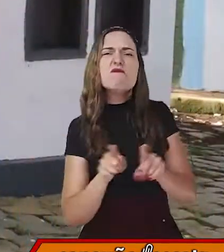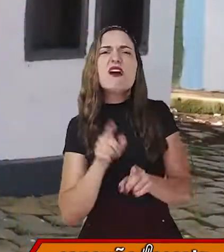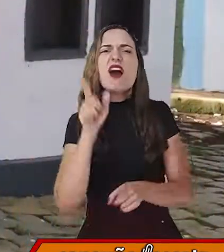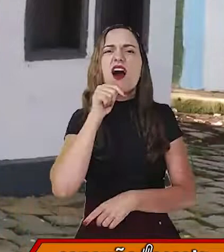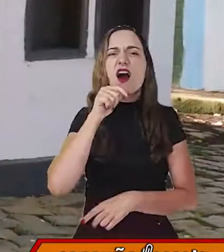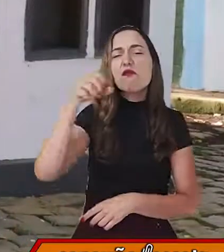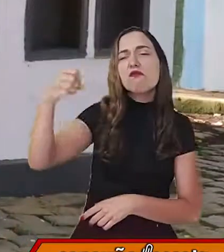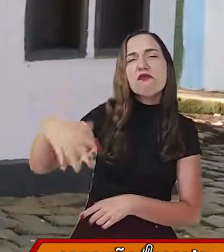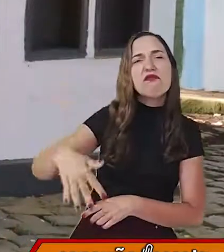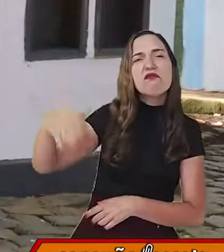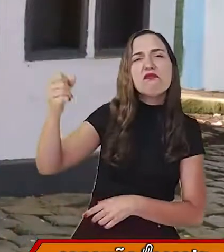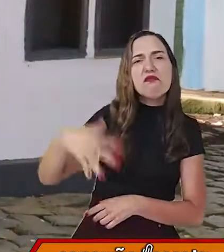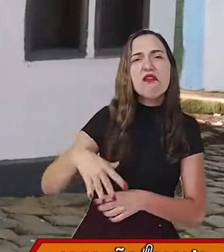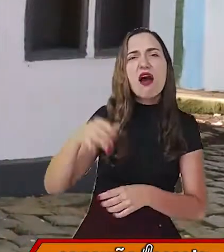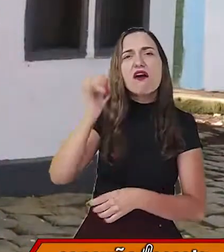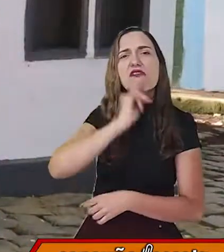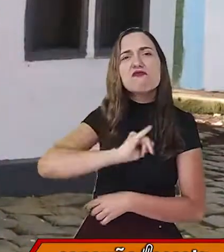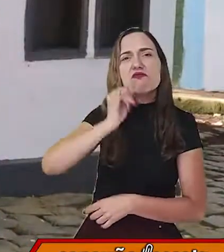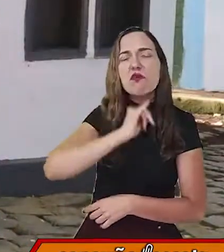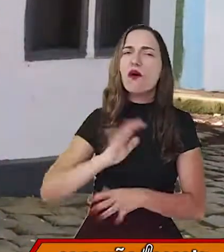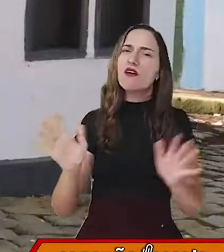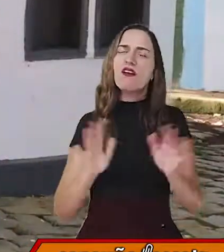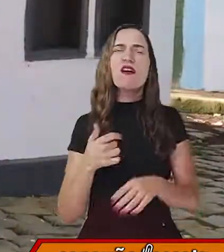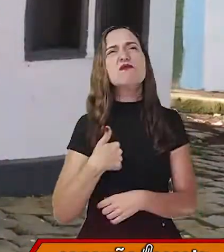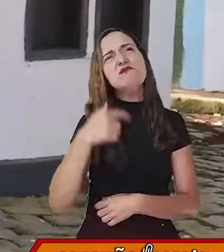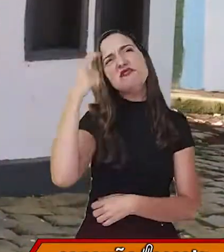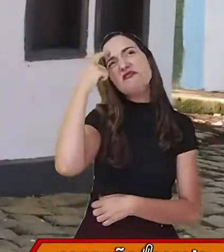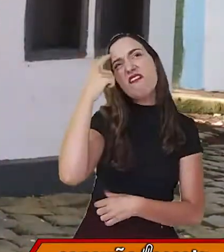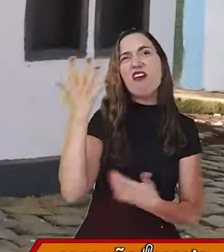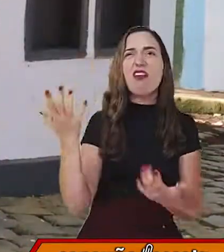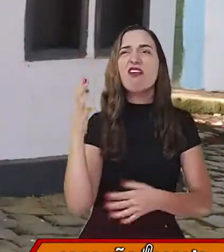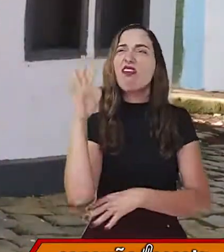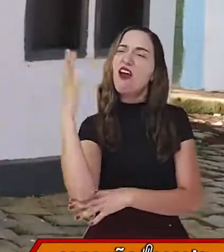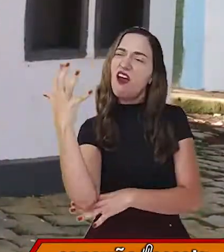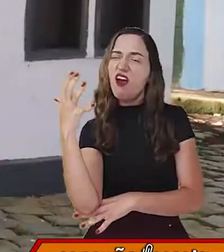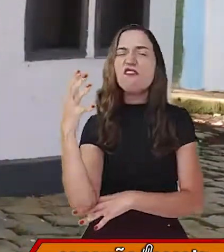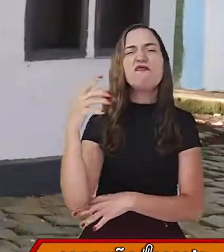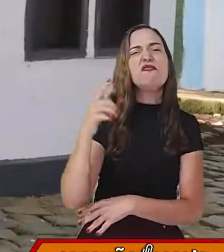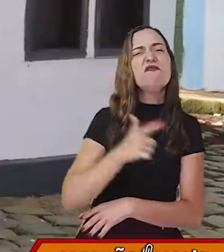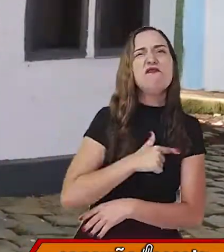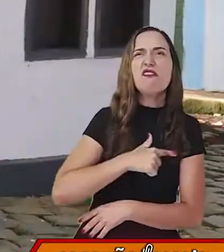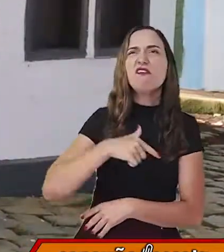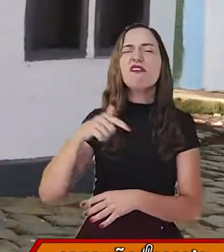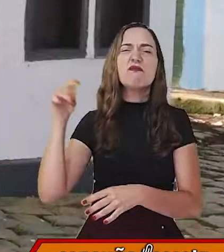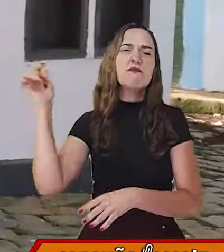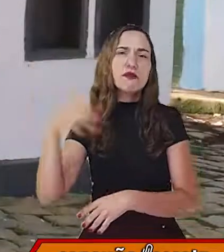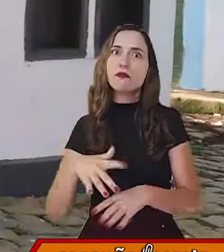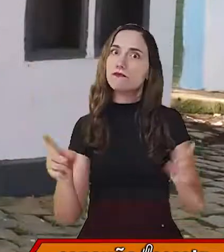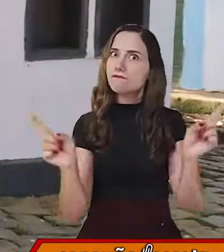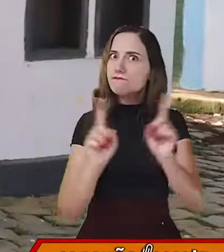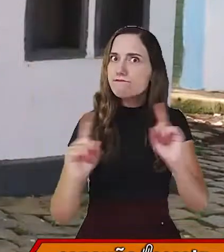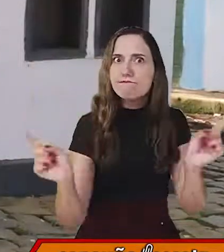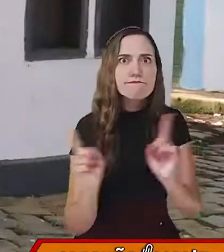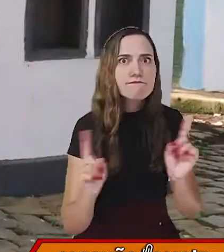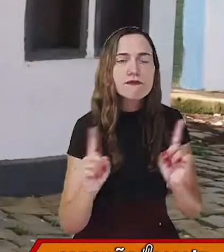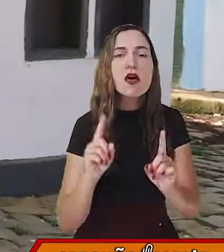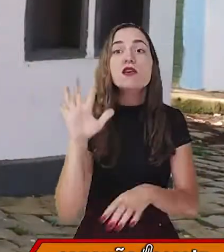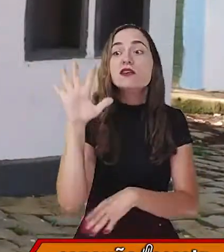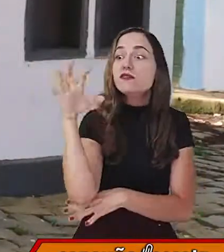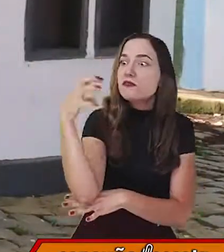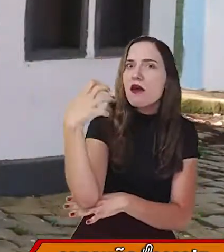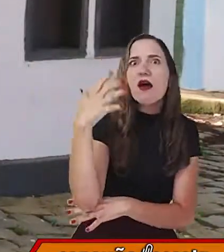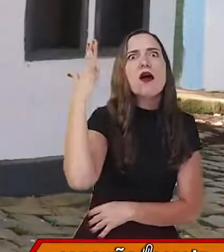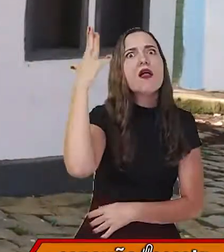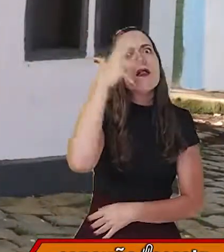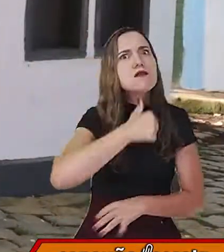você desperdice água, que você comece a falar que, ai, que arvorezinhas simples e feias, ó. O